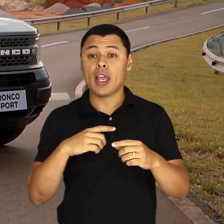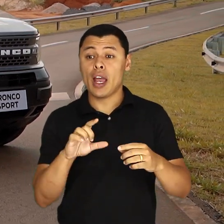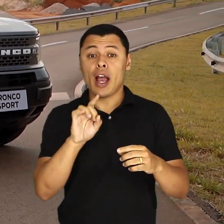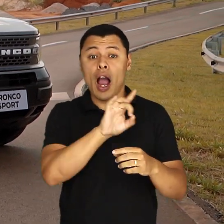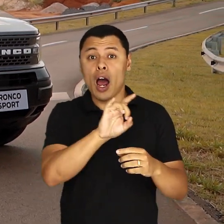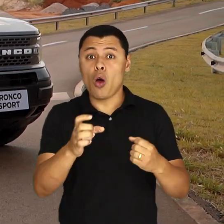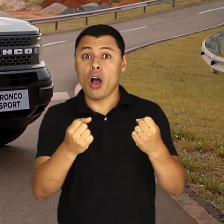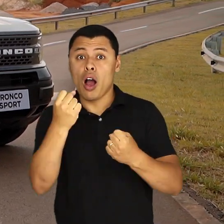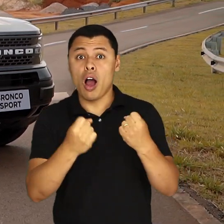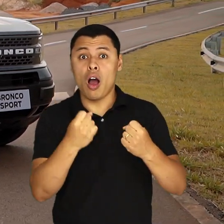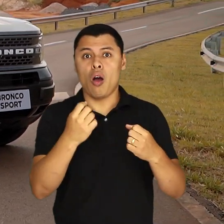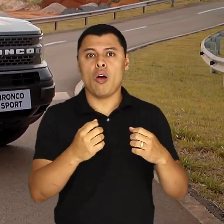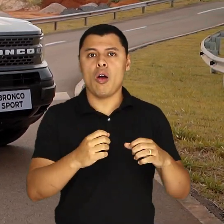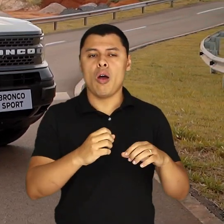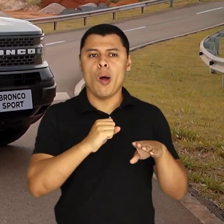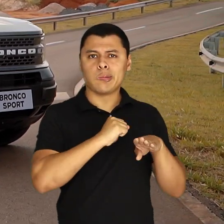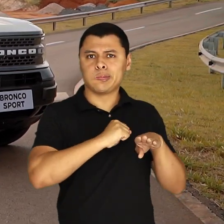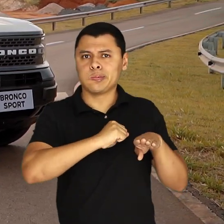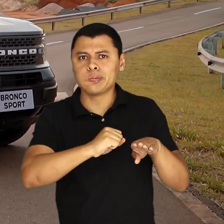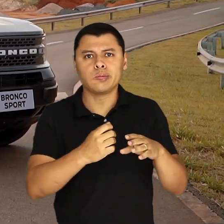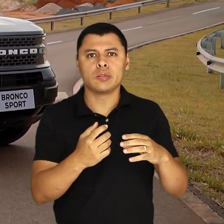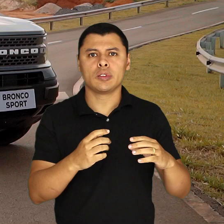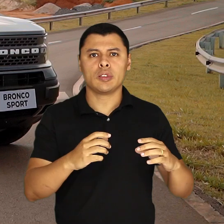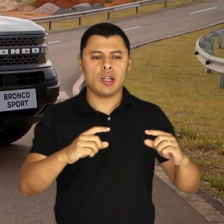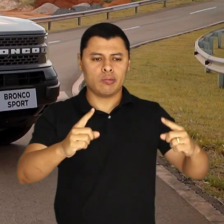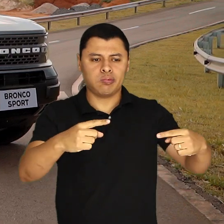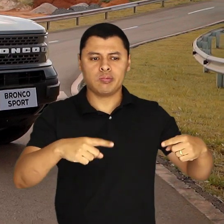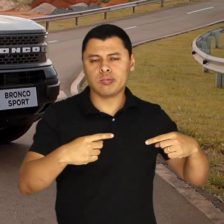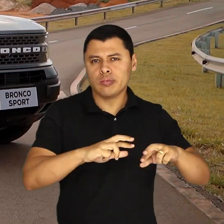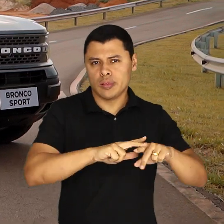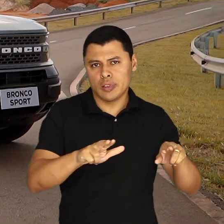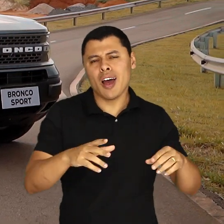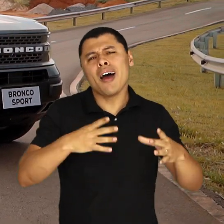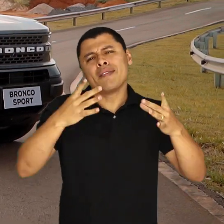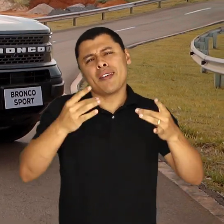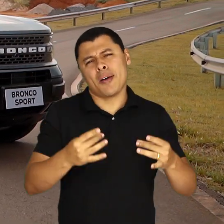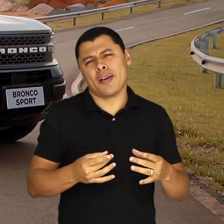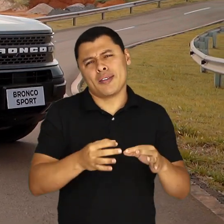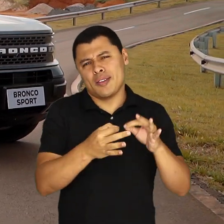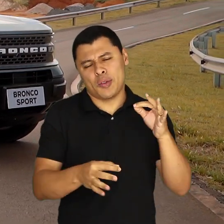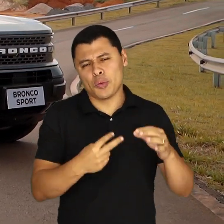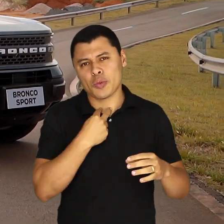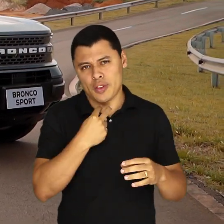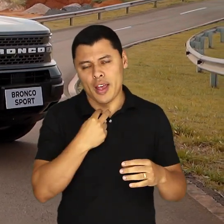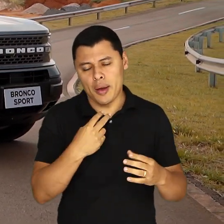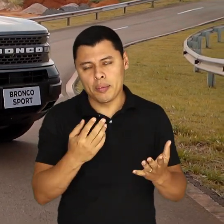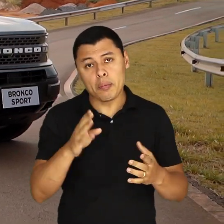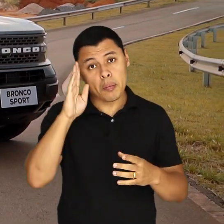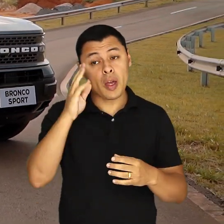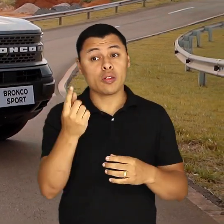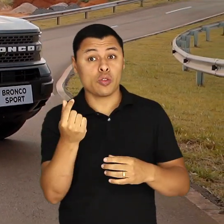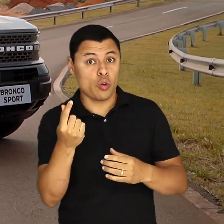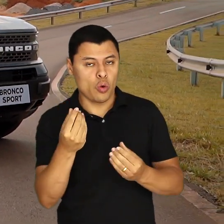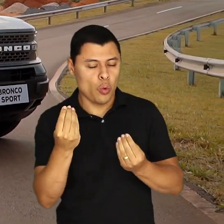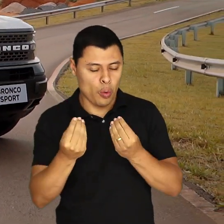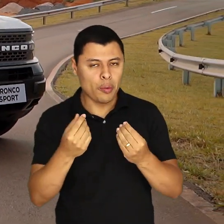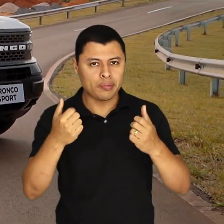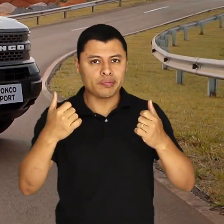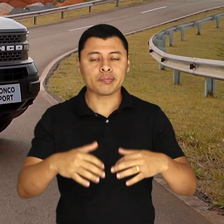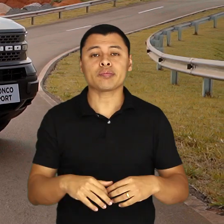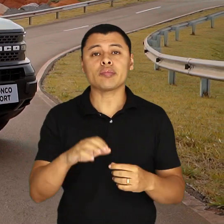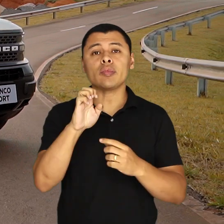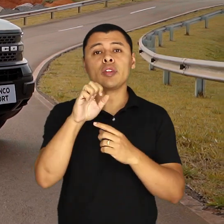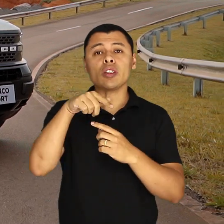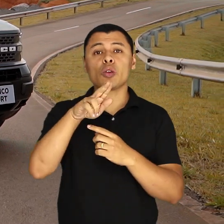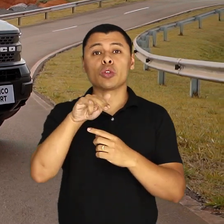Também trouxe aqui a potência e a tração, mas lógico, tem um monte de equipamento que você tem que levar em consideração, mas não vai dar tempo, então eu vou passar aqui só potência, preço e